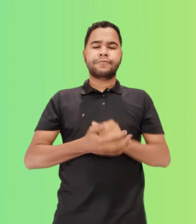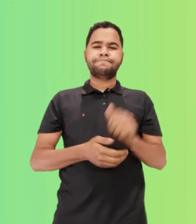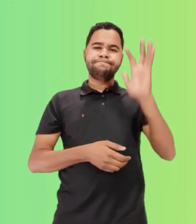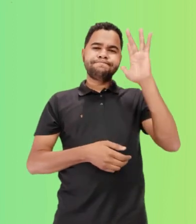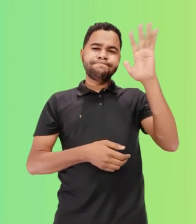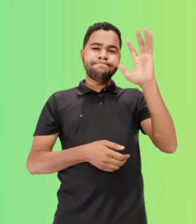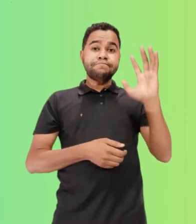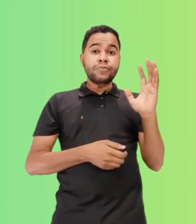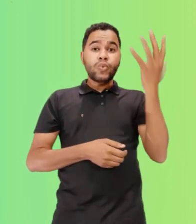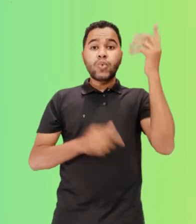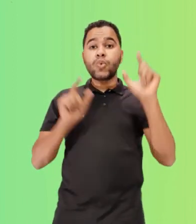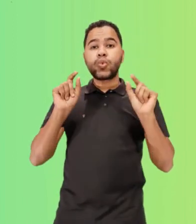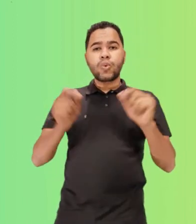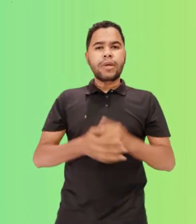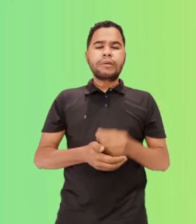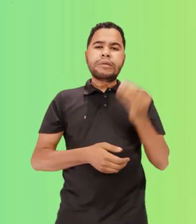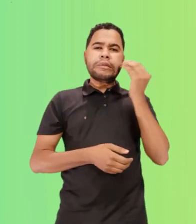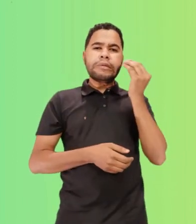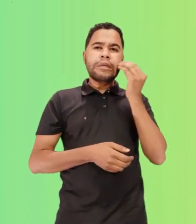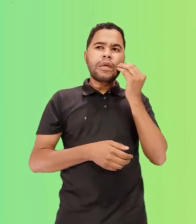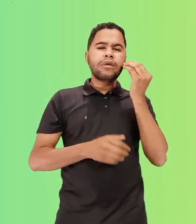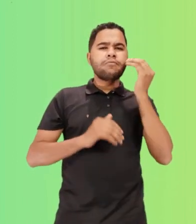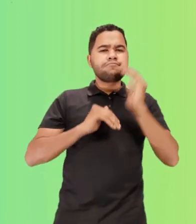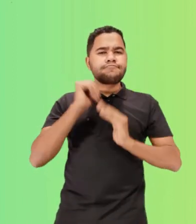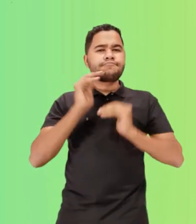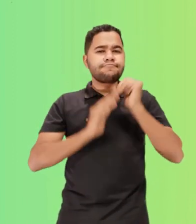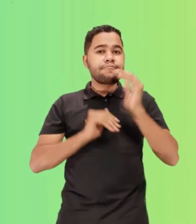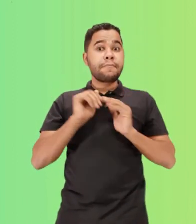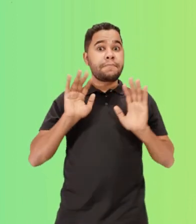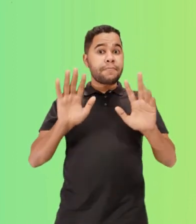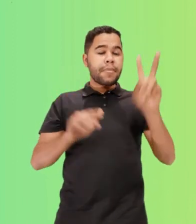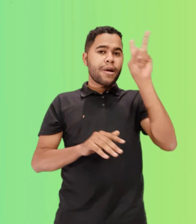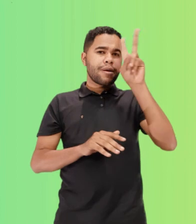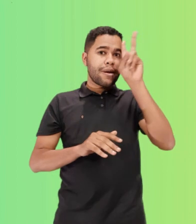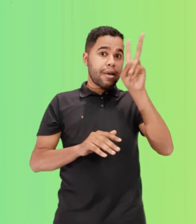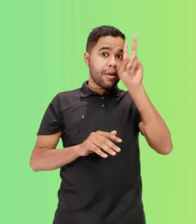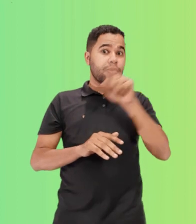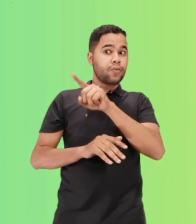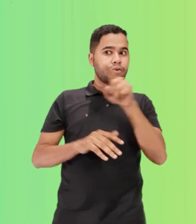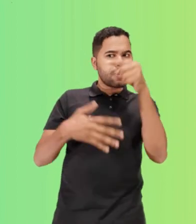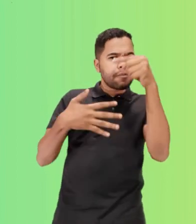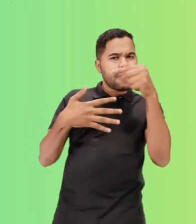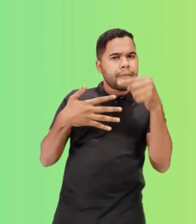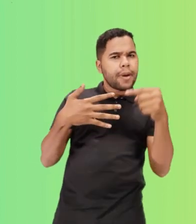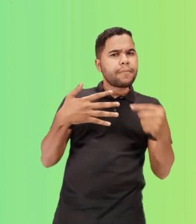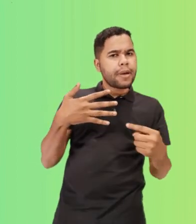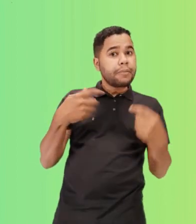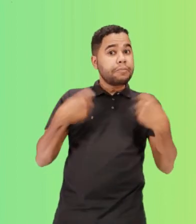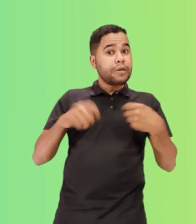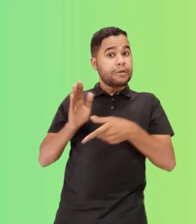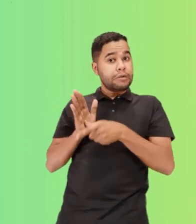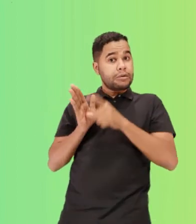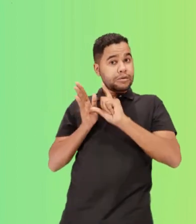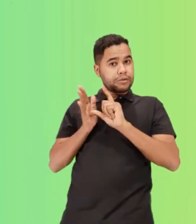Imagine a situação de retextualização e tente colocar o processo em prática. Mas lembre-se das perguntas que você precisa se fazer no início